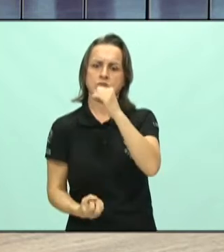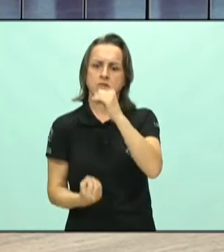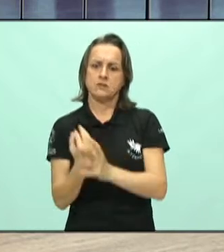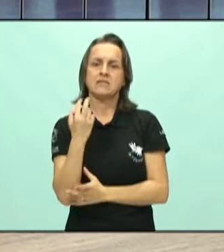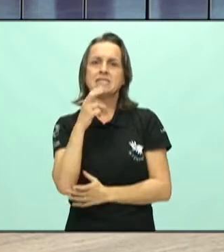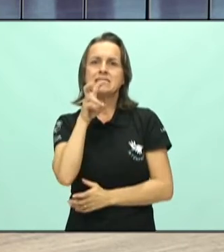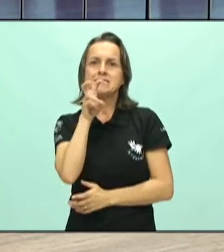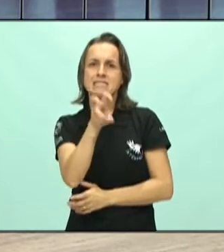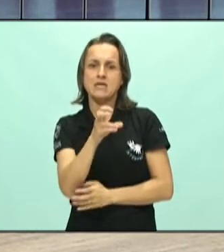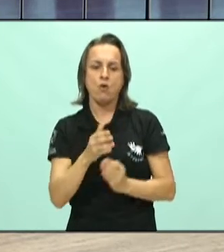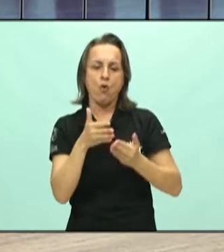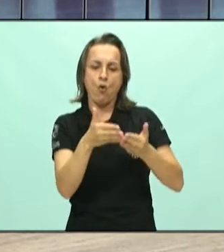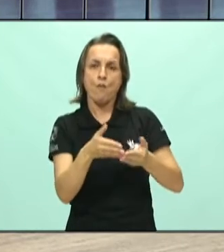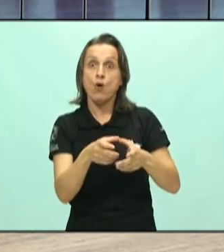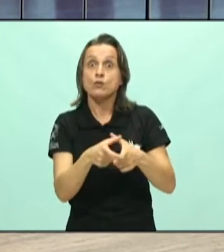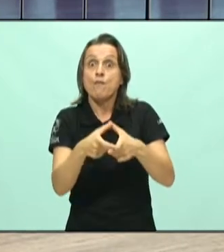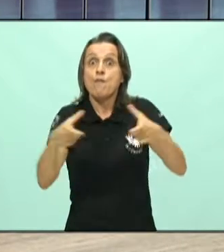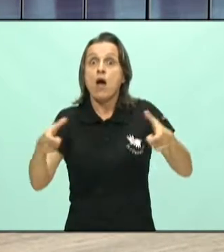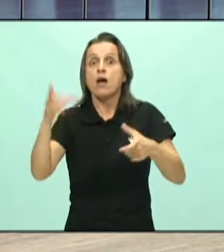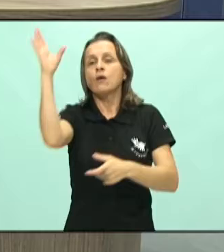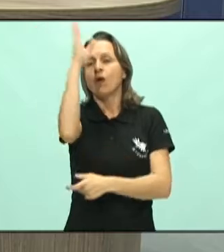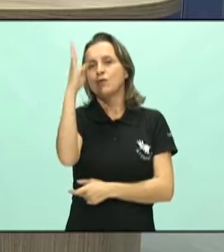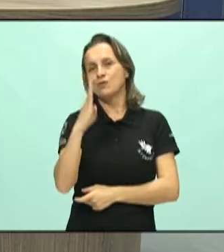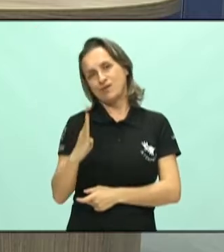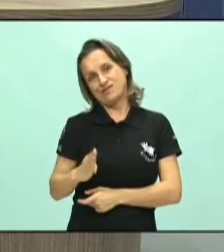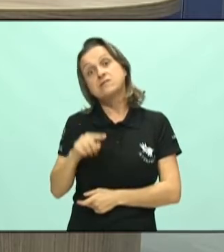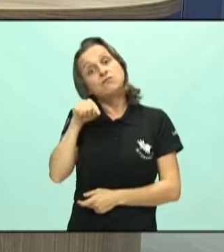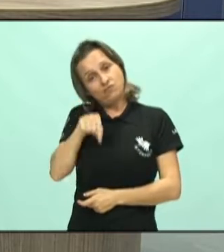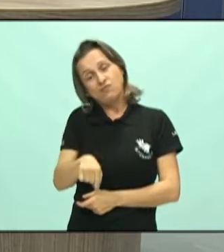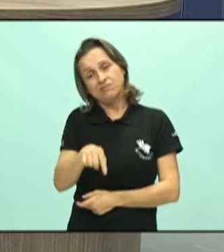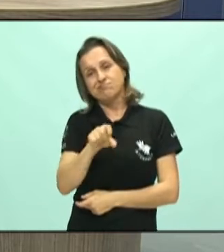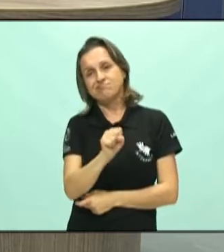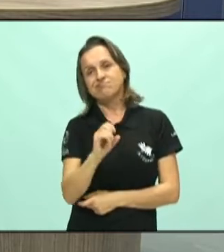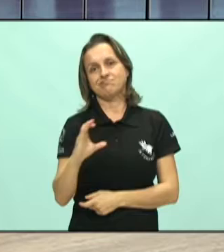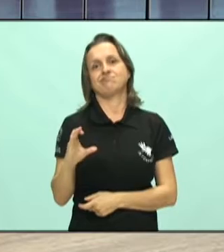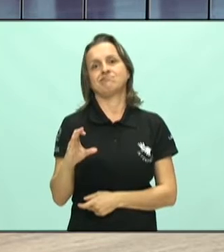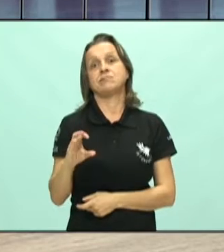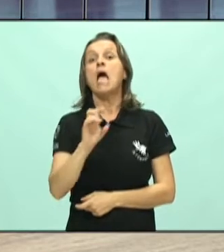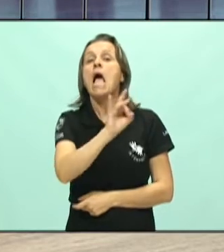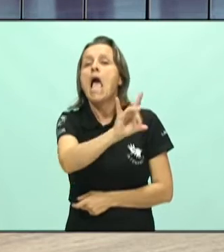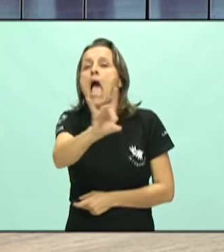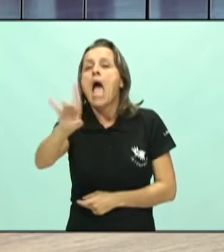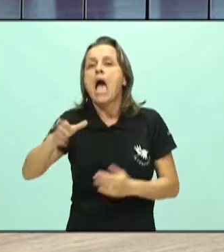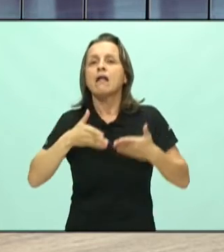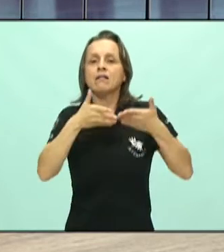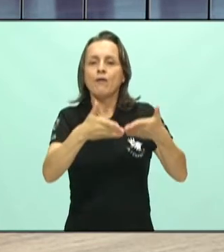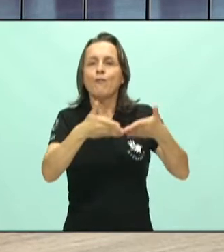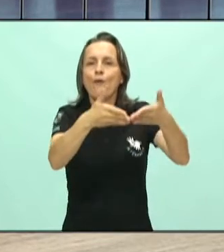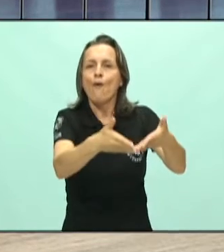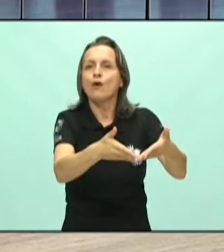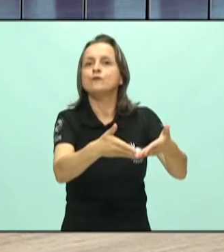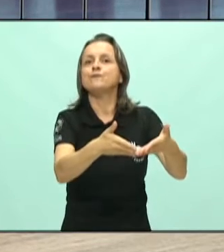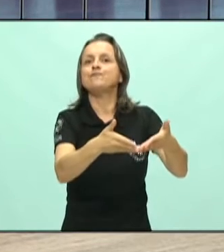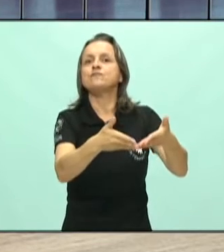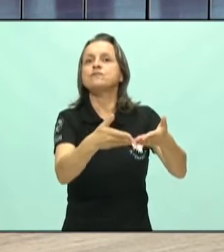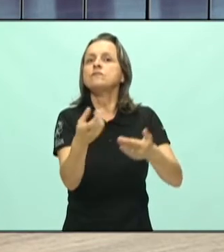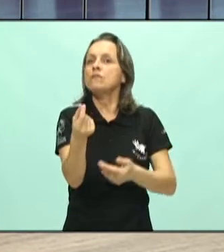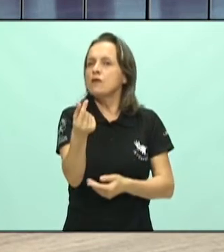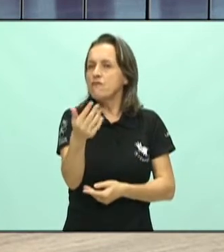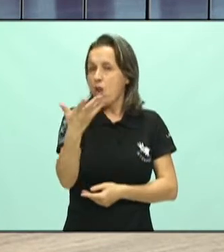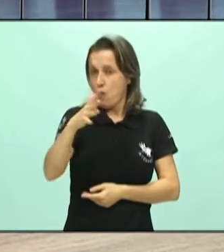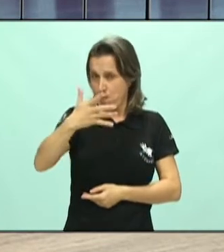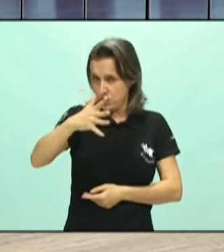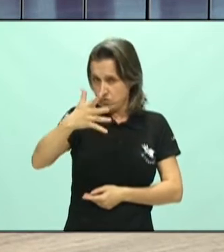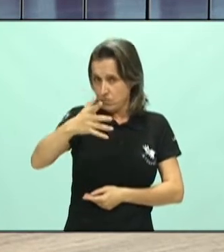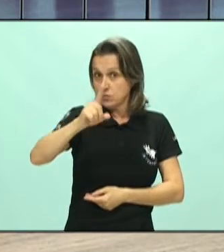maiores portos do Brasil, nós tivemos a instalação aqui em Santa Catarina. Cada porto com um valor médio de cerca de 1